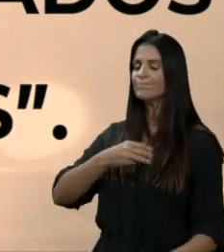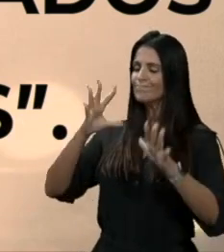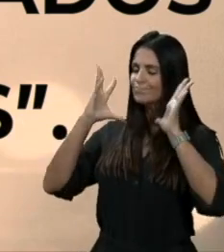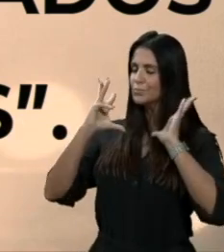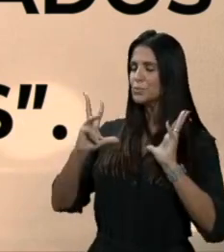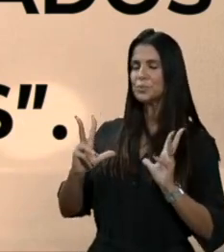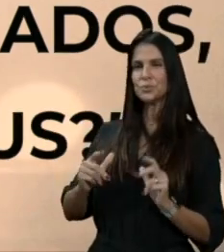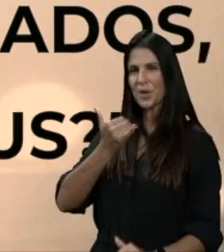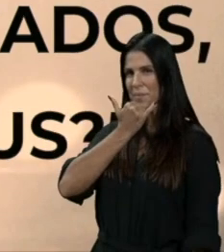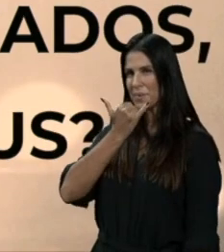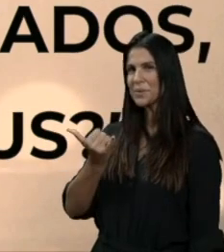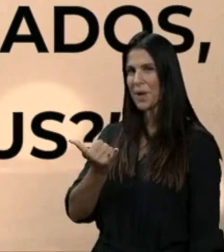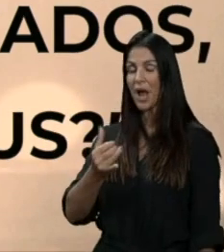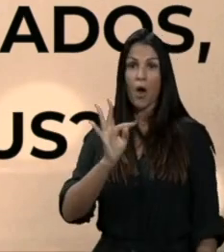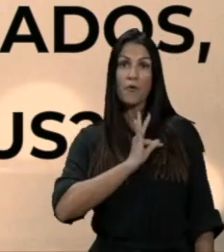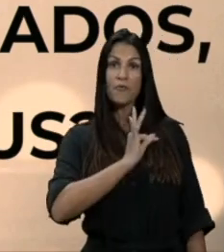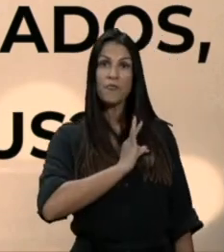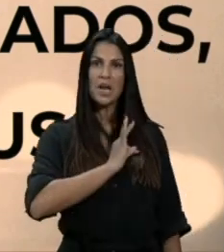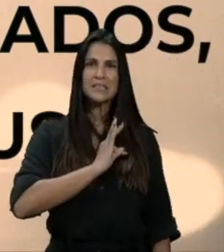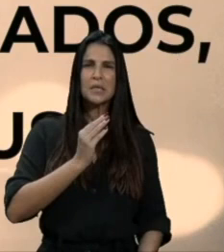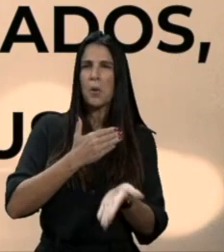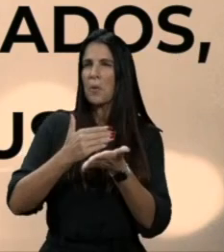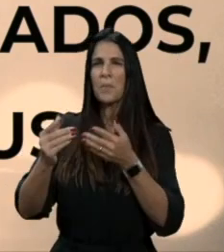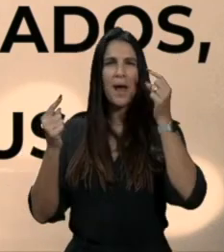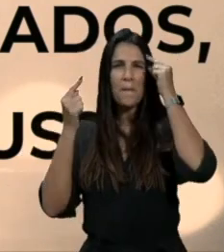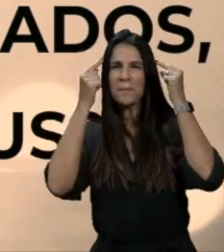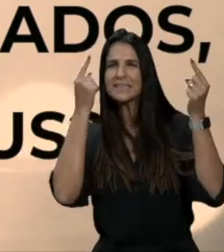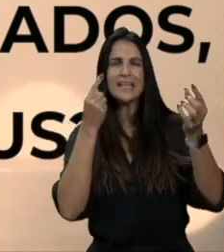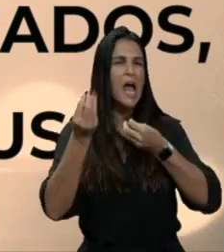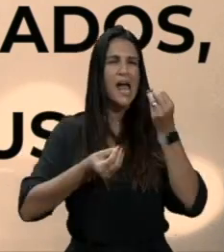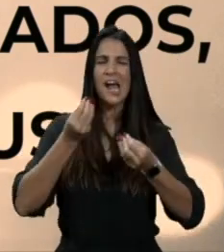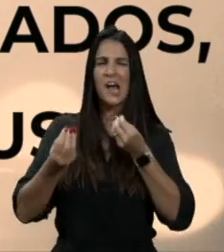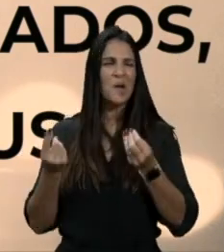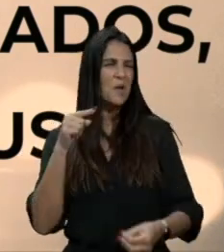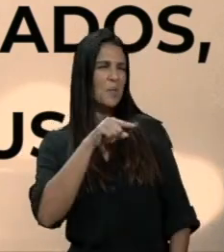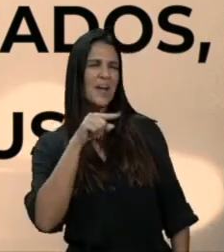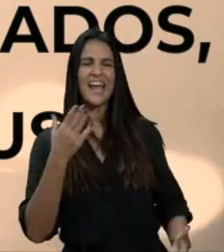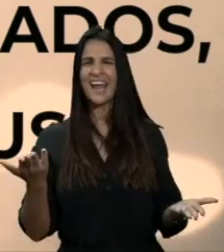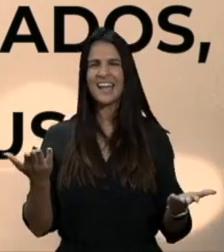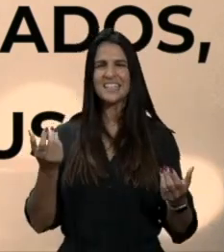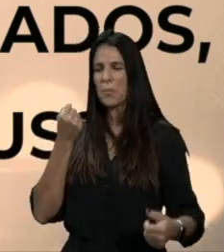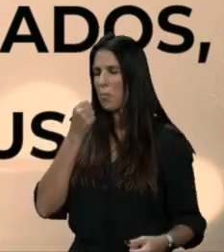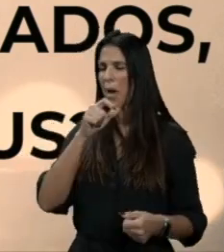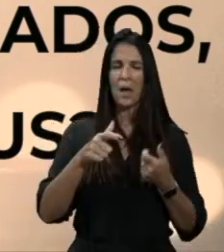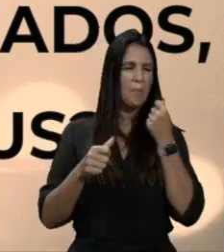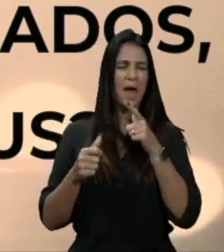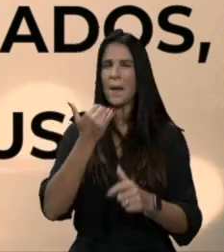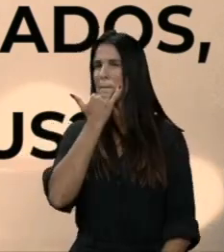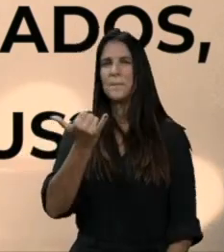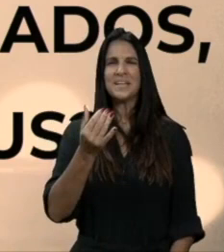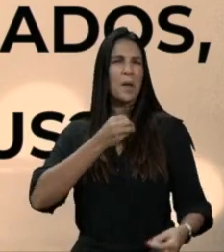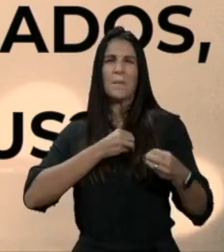os fariseus e os mestres da Lei começar a pensar Quem é esse que blasfema quem pode perdoar pecados